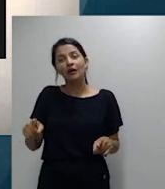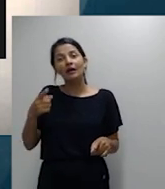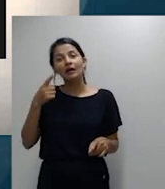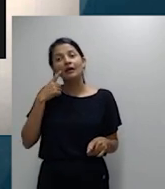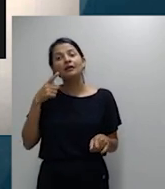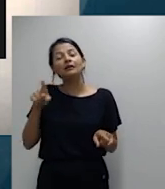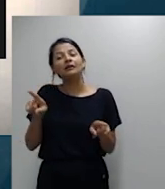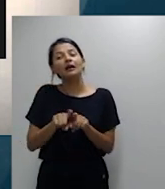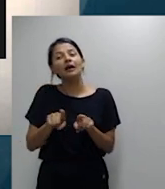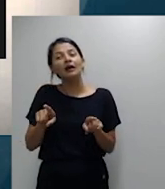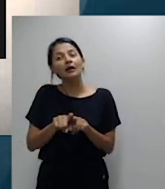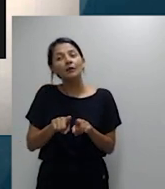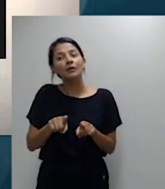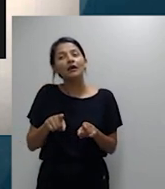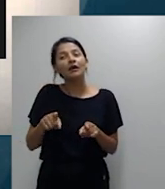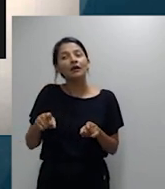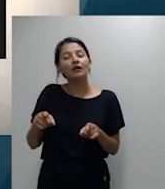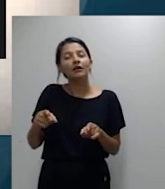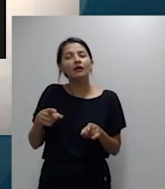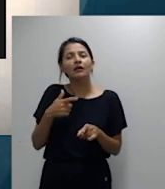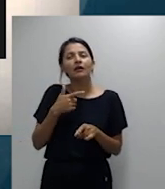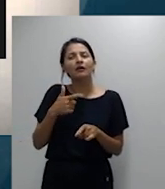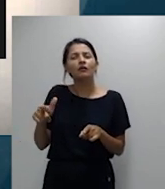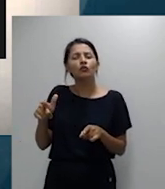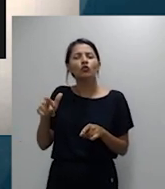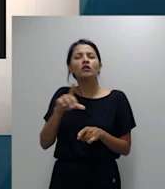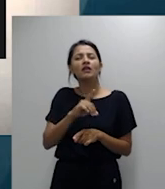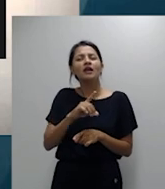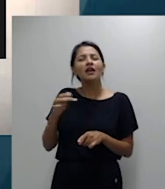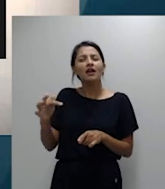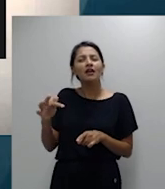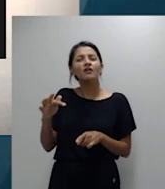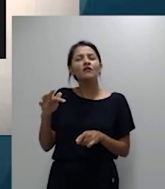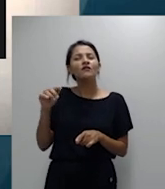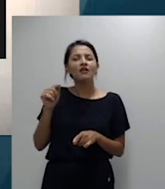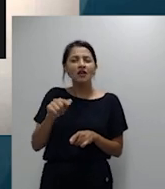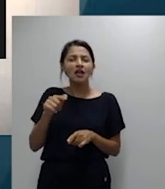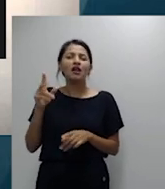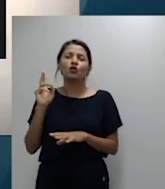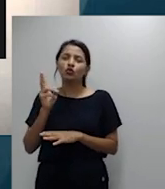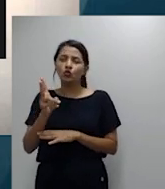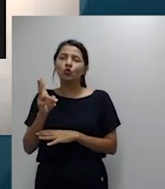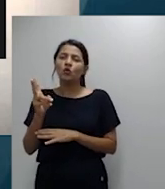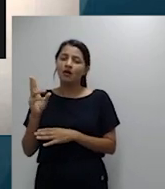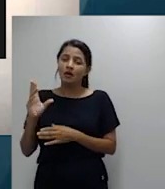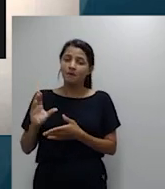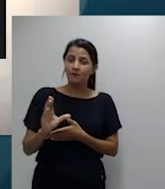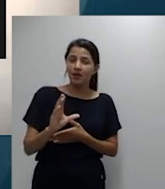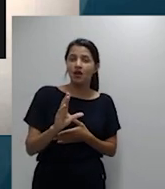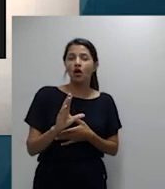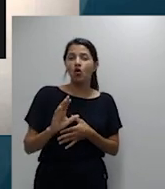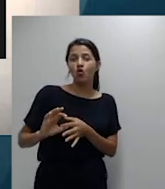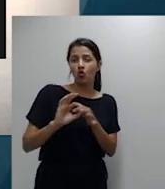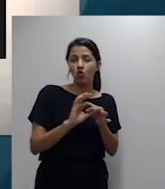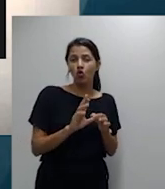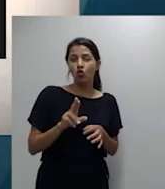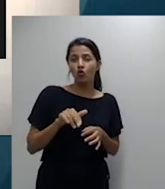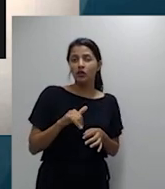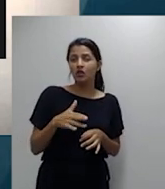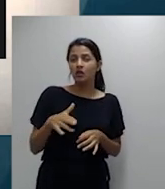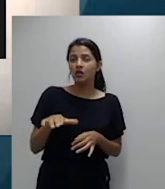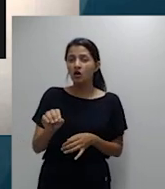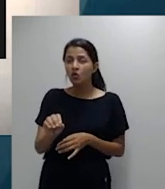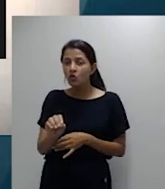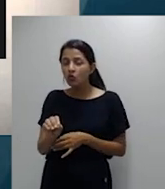já a polícia militar nos Federal ela mantida pela união ou seja todas as